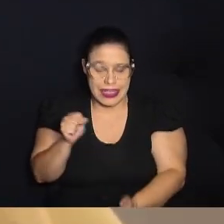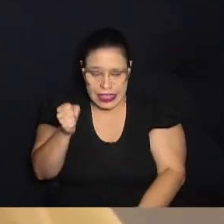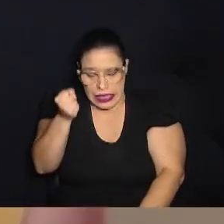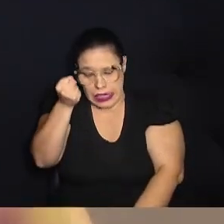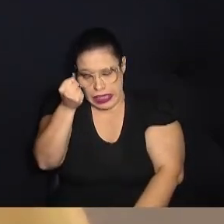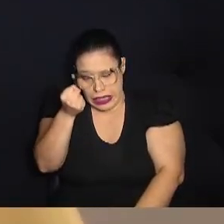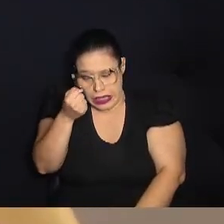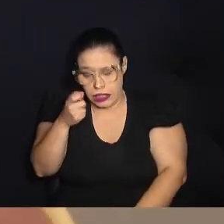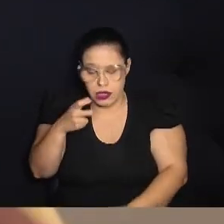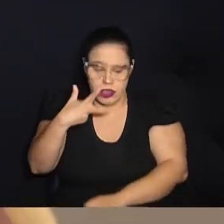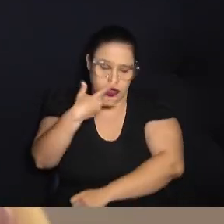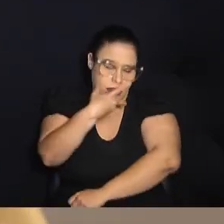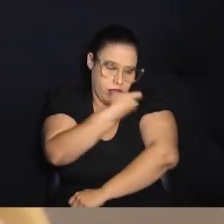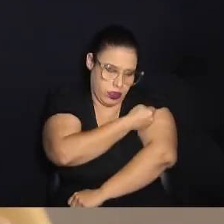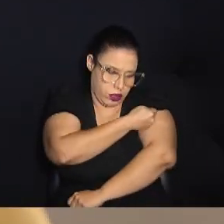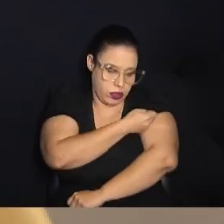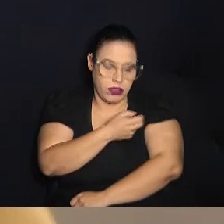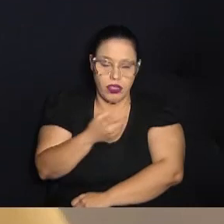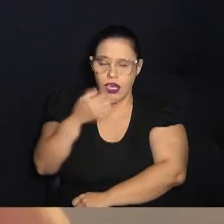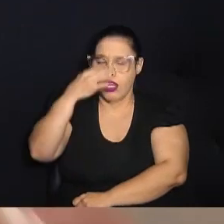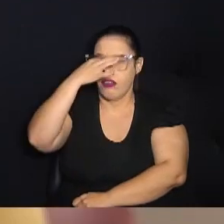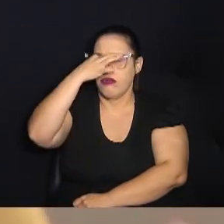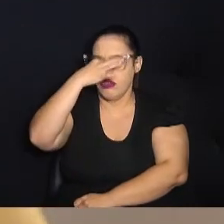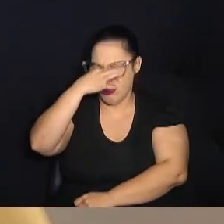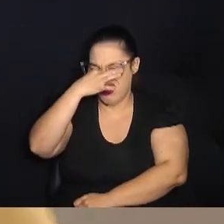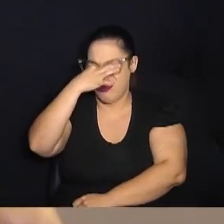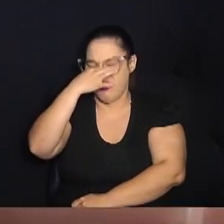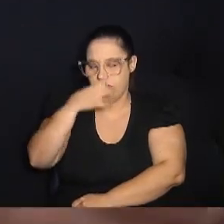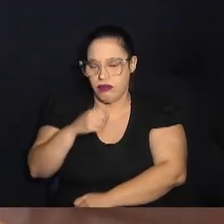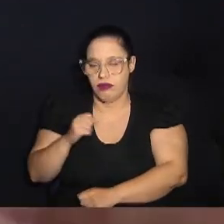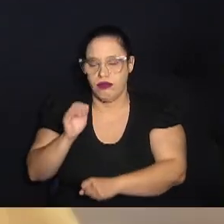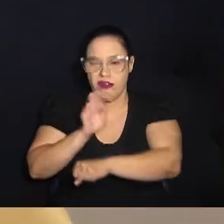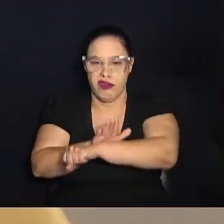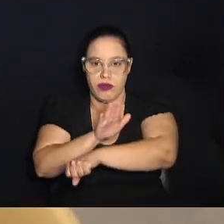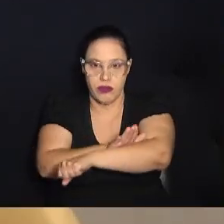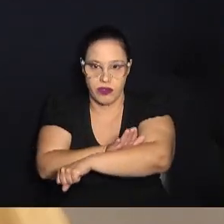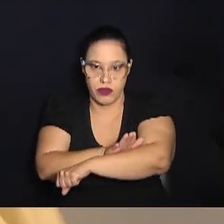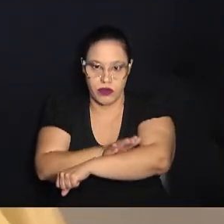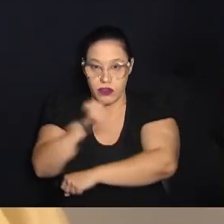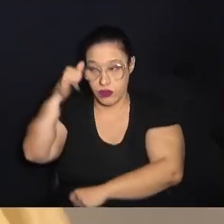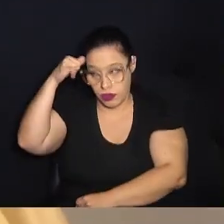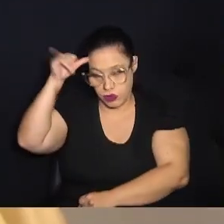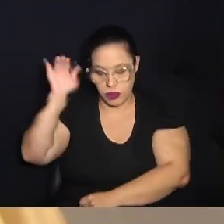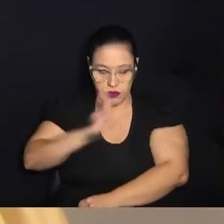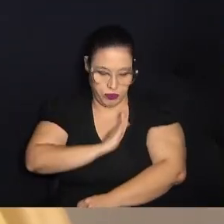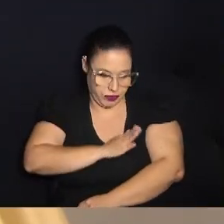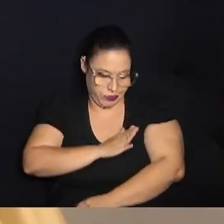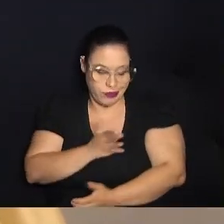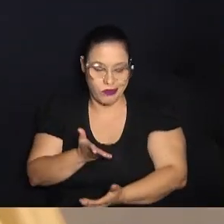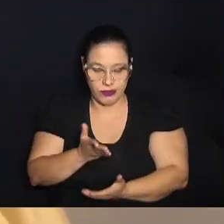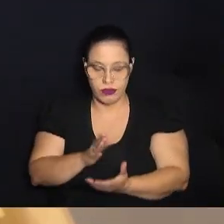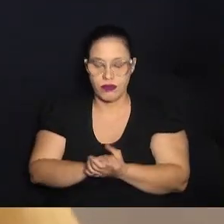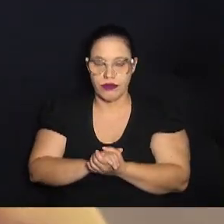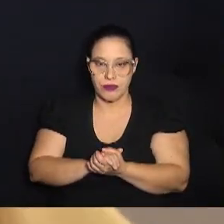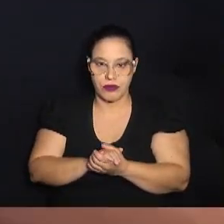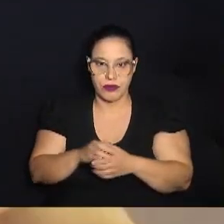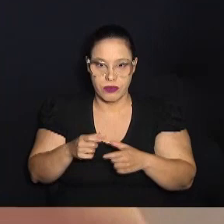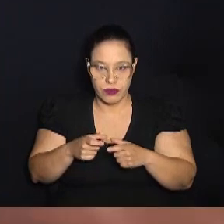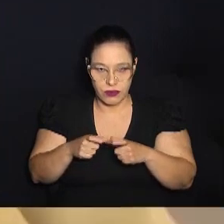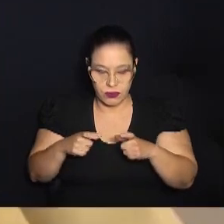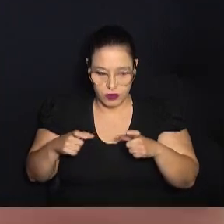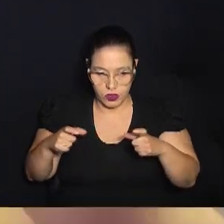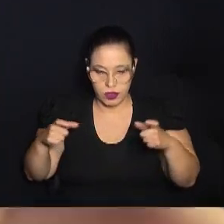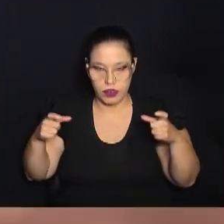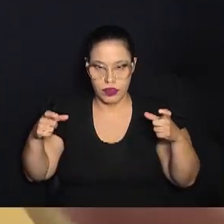graves, mas também a vacinação para a gripe ajuda que eu evite esses eventos cardiovasculares. Então, eles